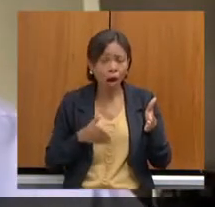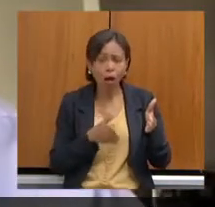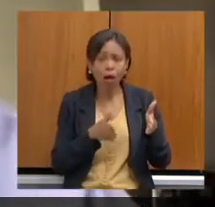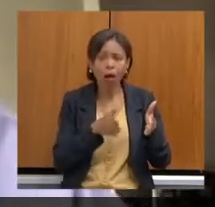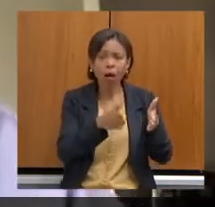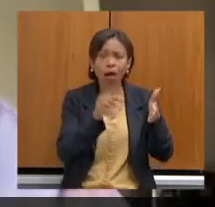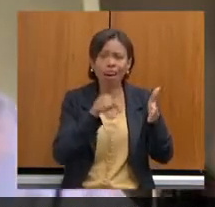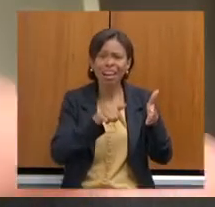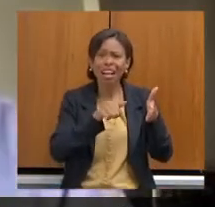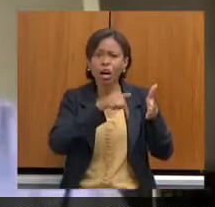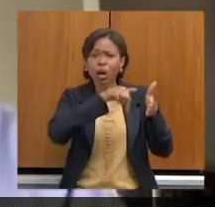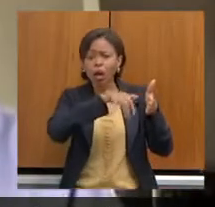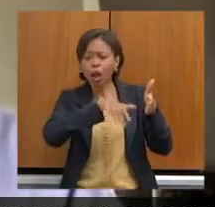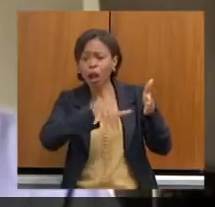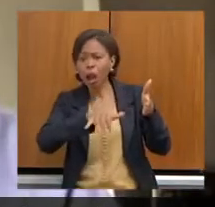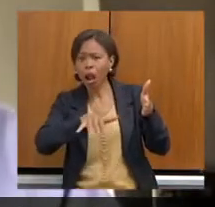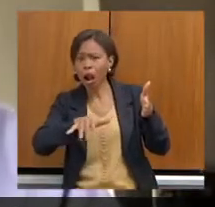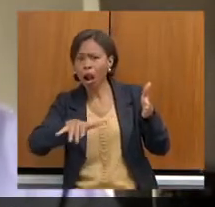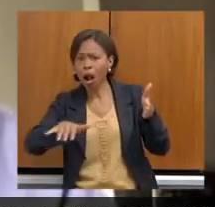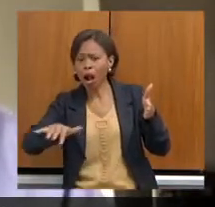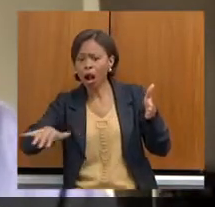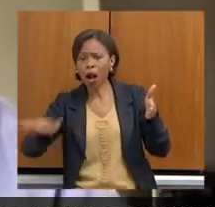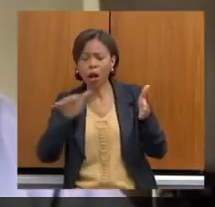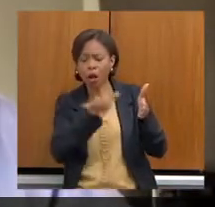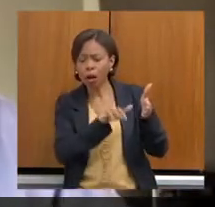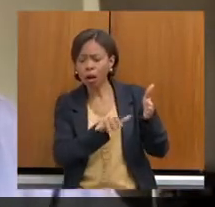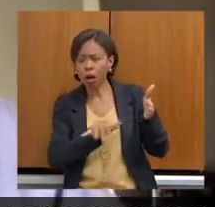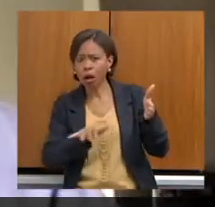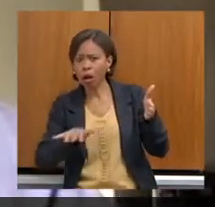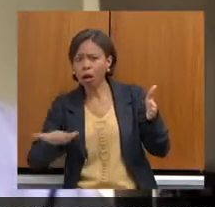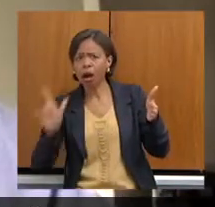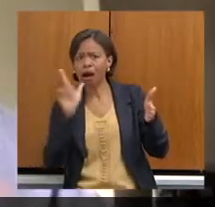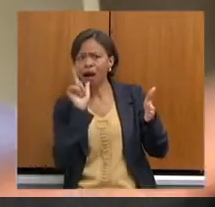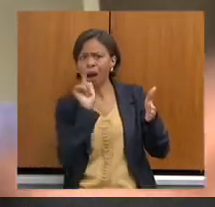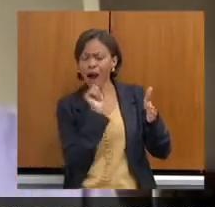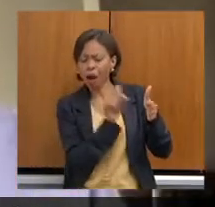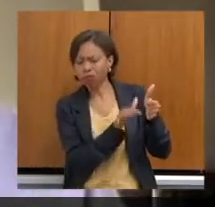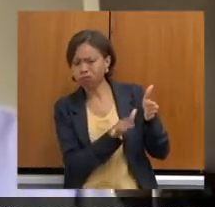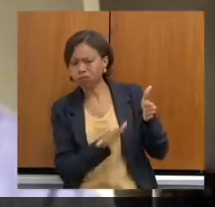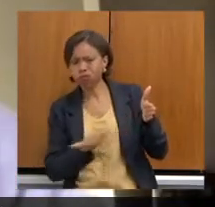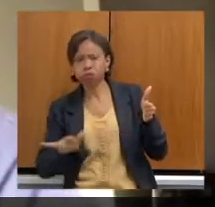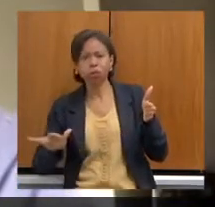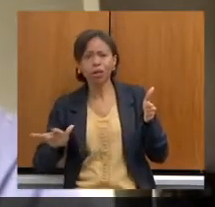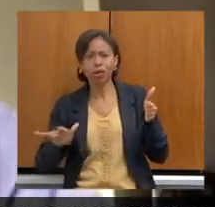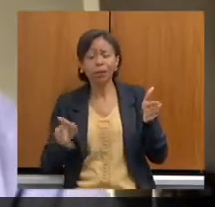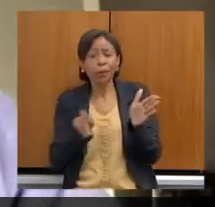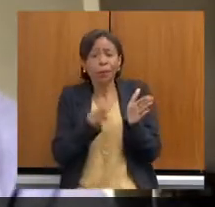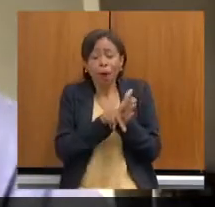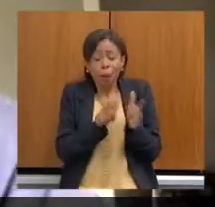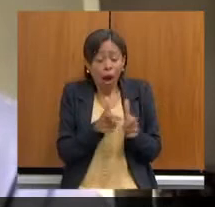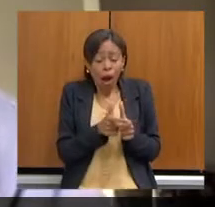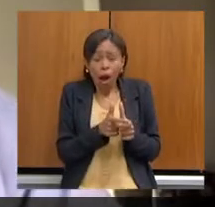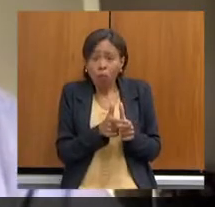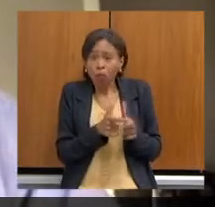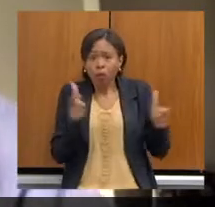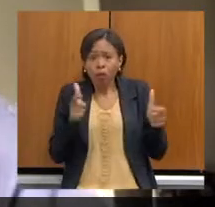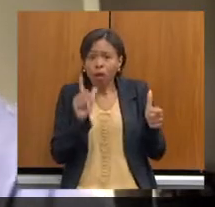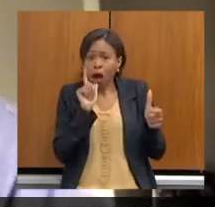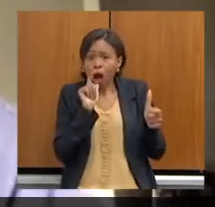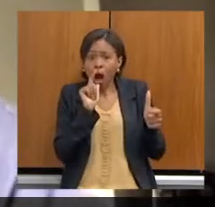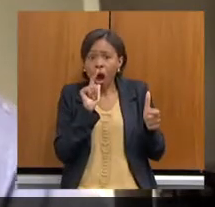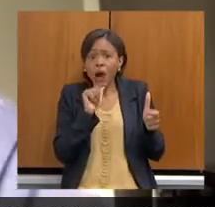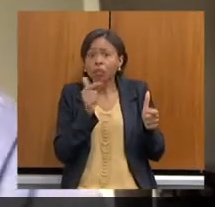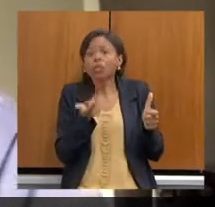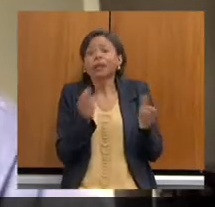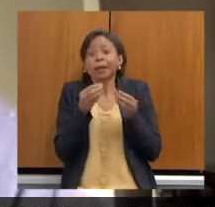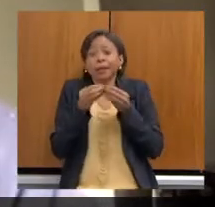furado ele tá vazando a água e grande parte da água que é bombeado com Francisco ela está fazendo ela tá